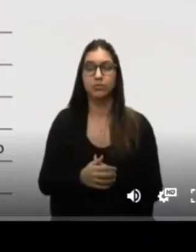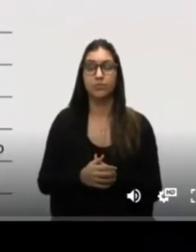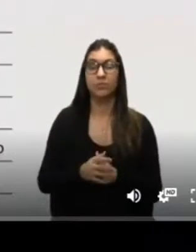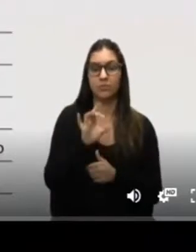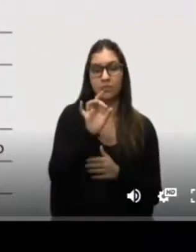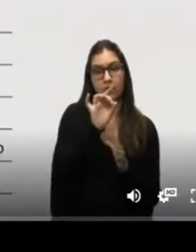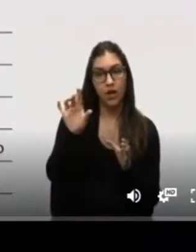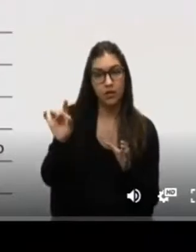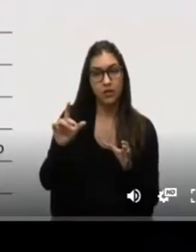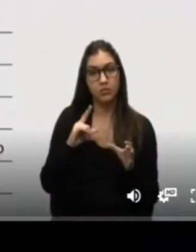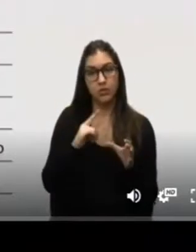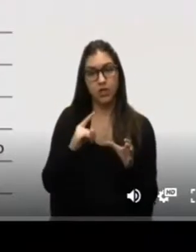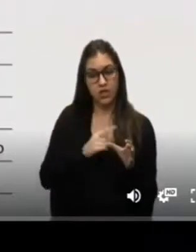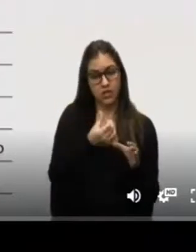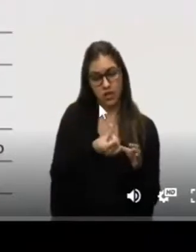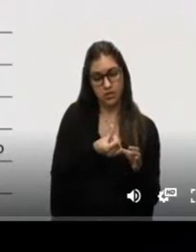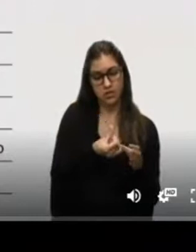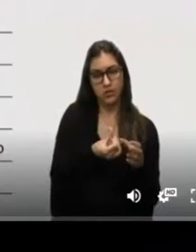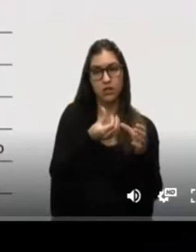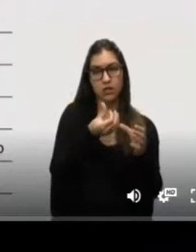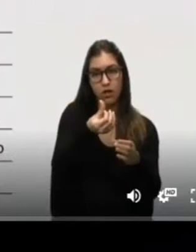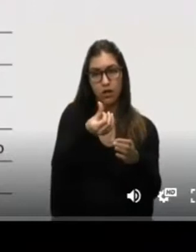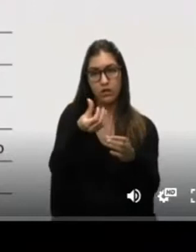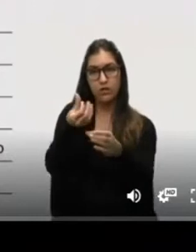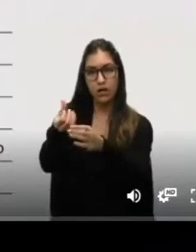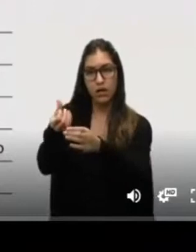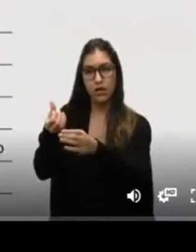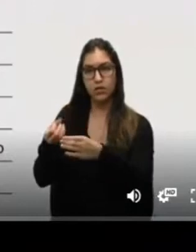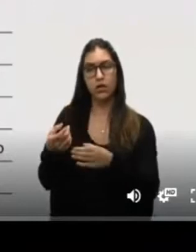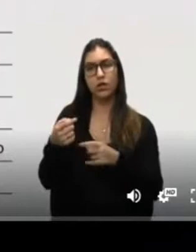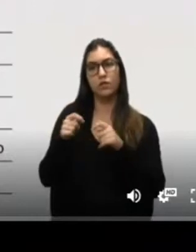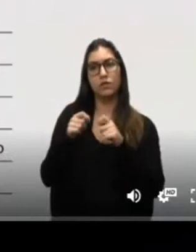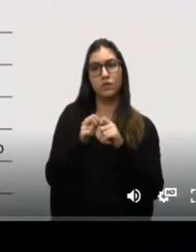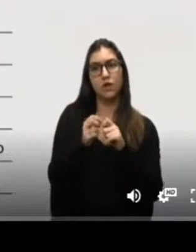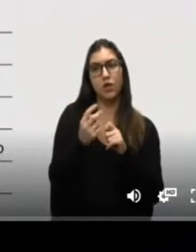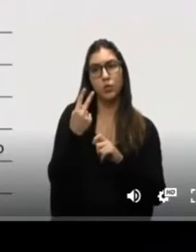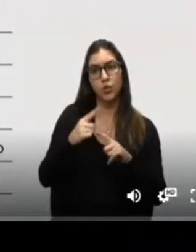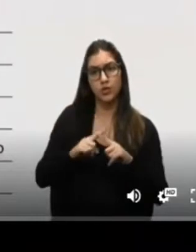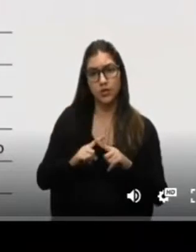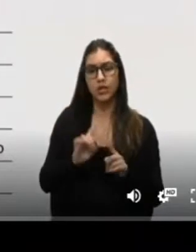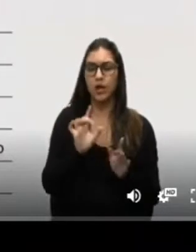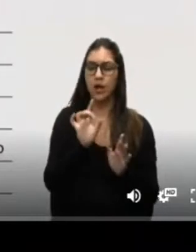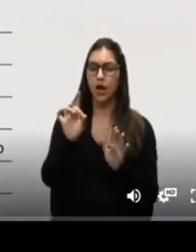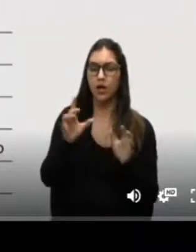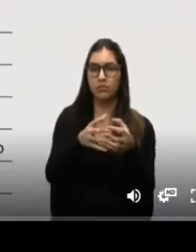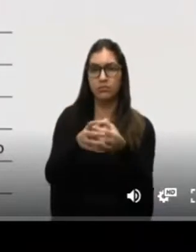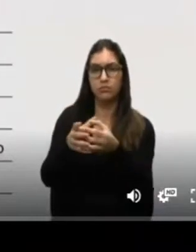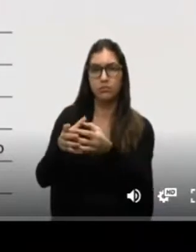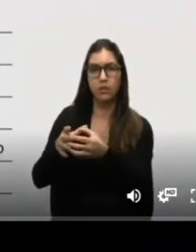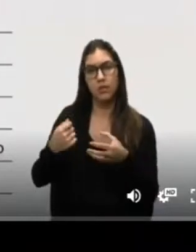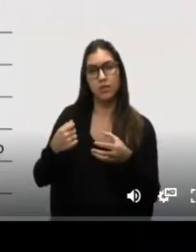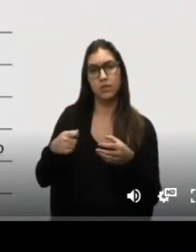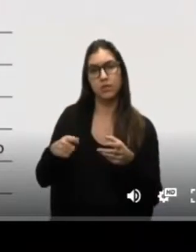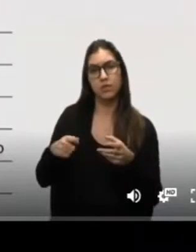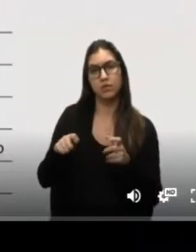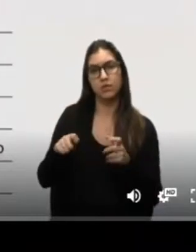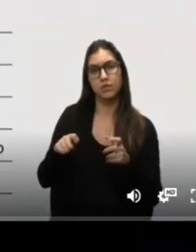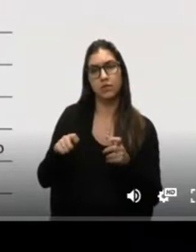cada equipe realize 2 vezes o experimento, cada uma das equipes, então, vai precisar realizar.